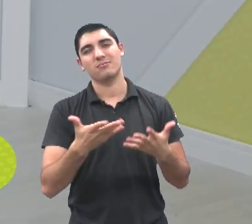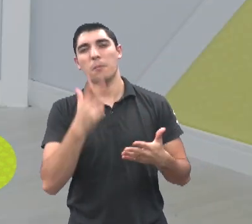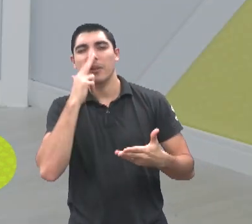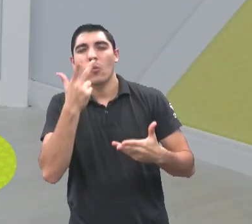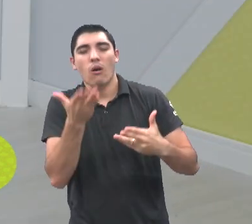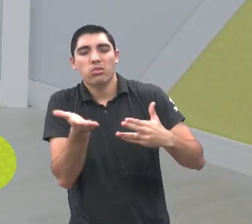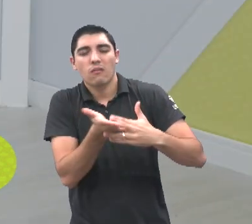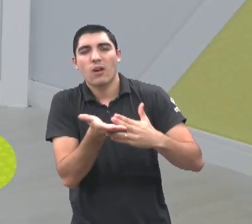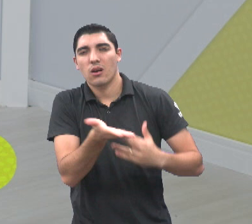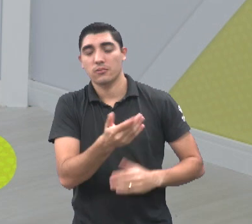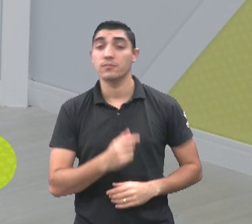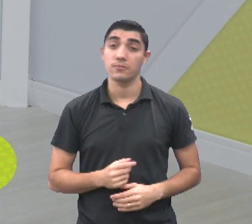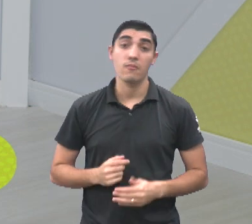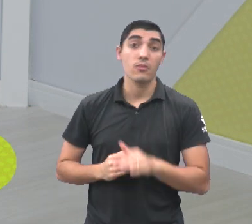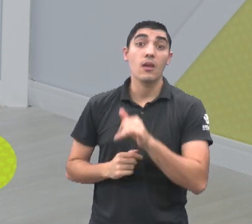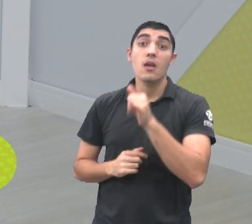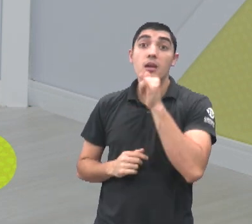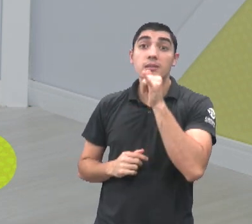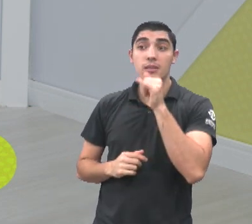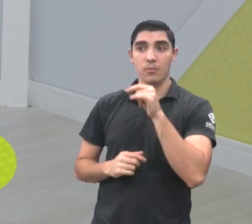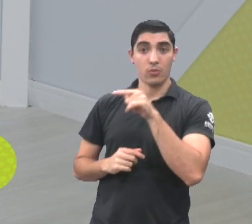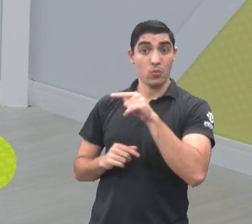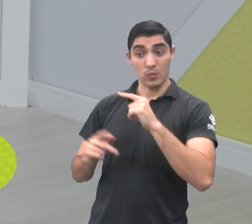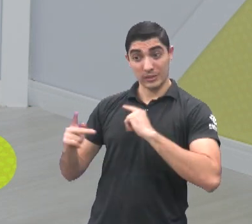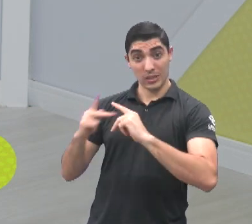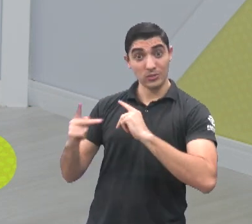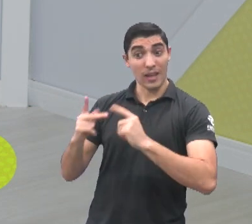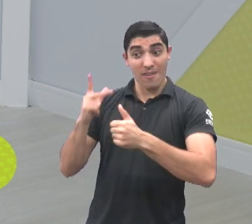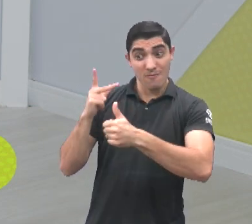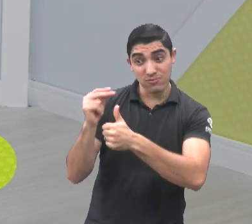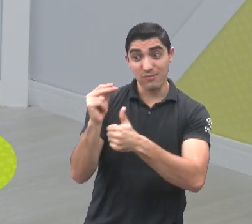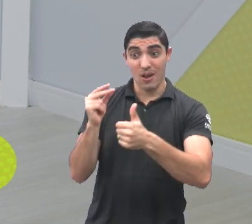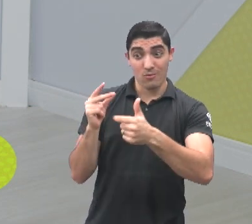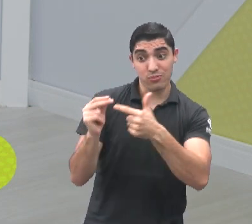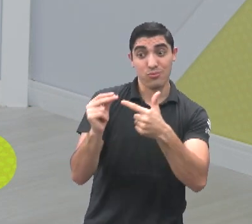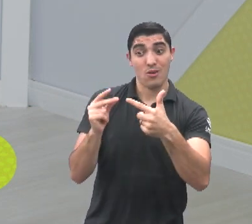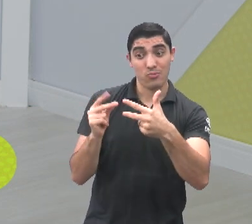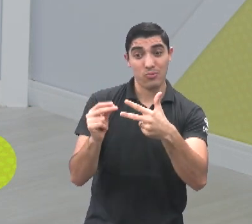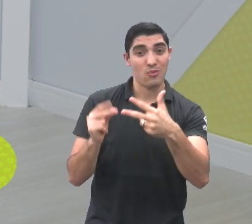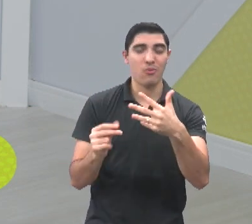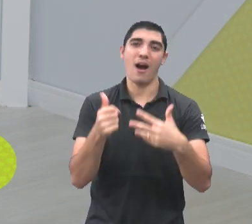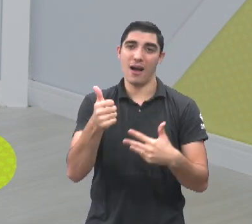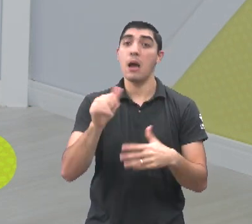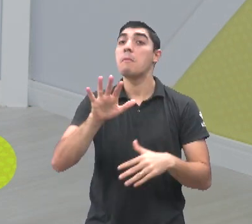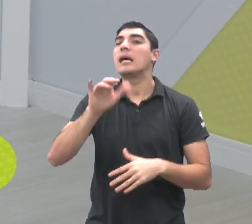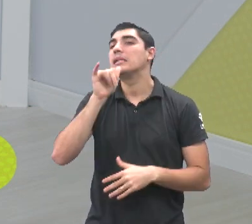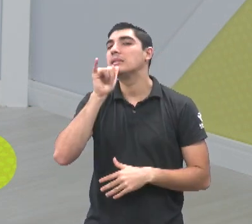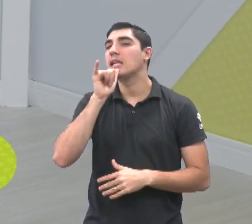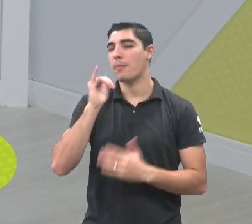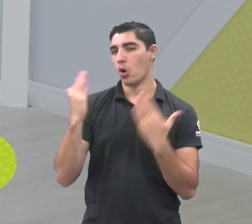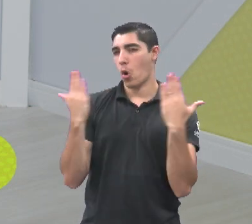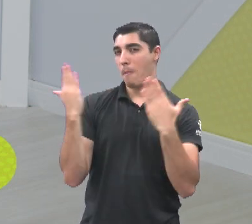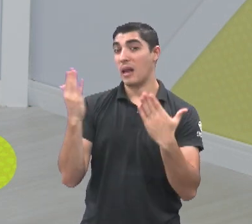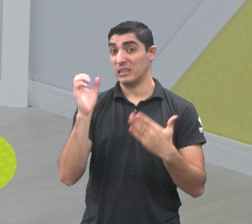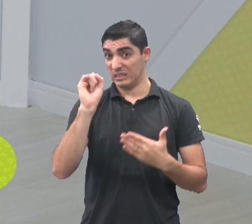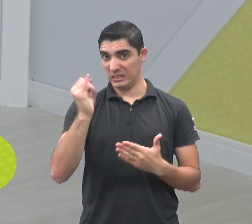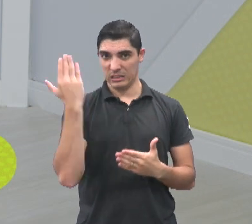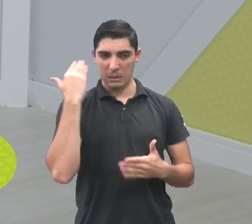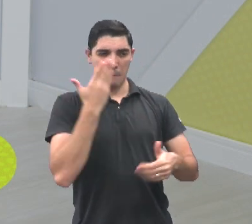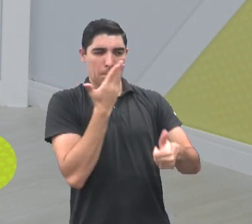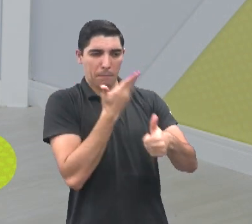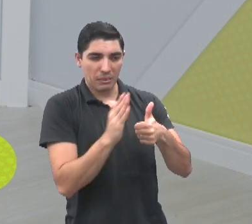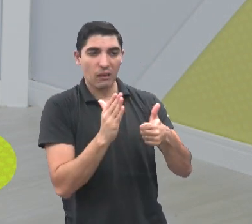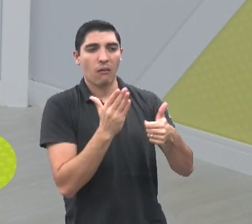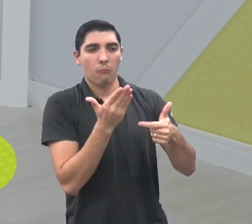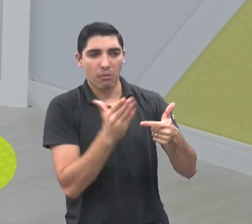como é o caso do São José, é bom que tem um jogo atrás do outro, né, para aproveitar a boa fase. Quando você está perdendo, como era no início do NBB, aí é bom às